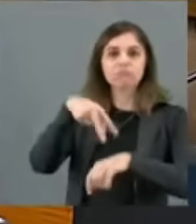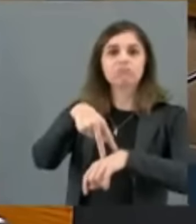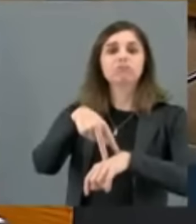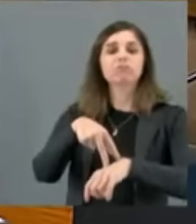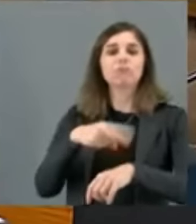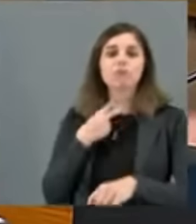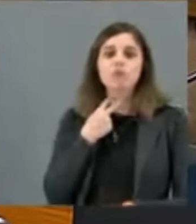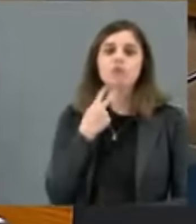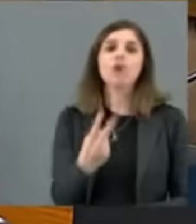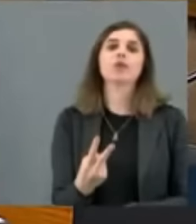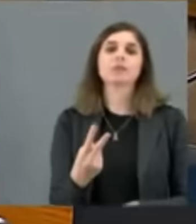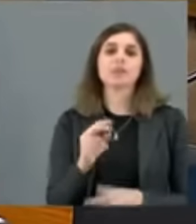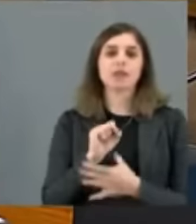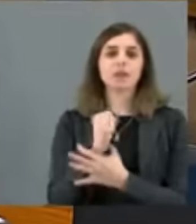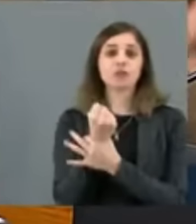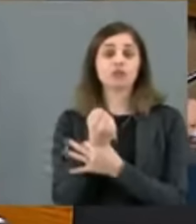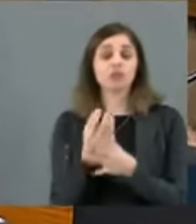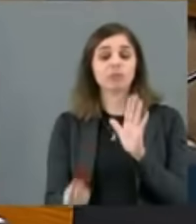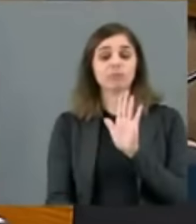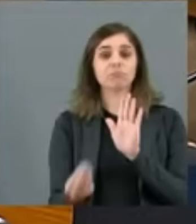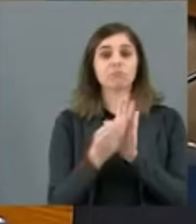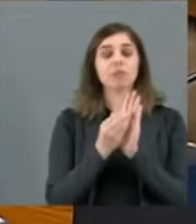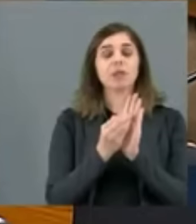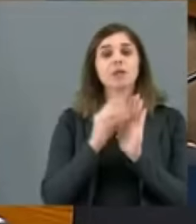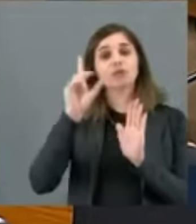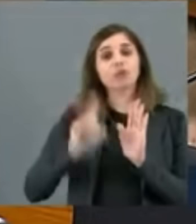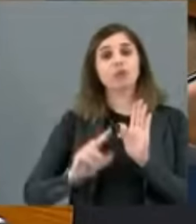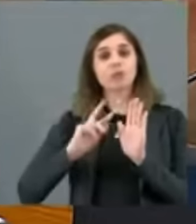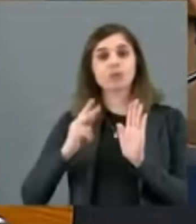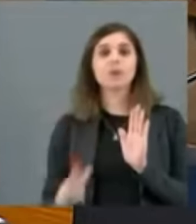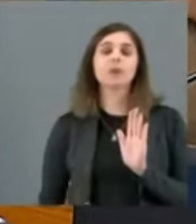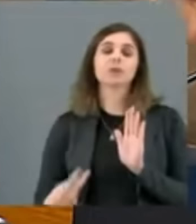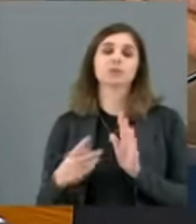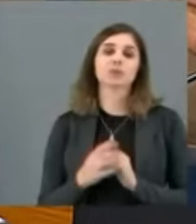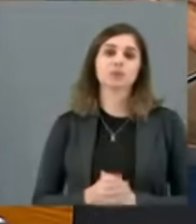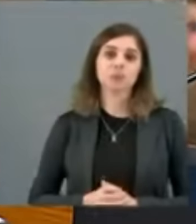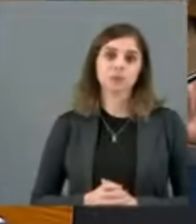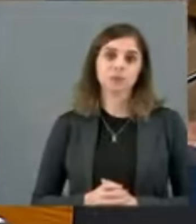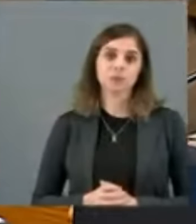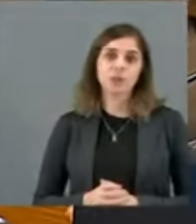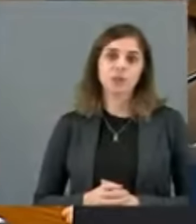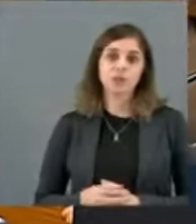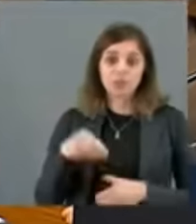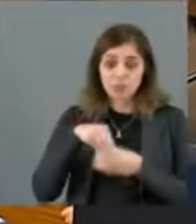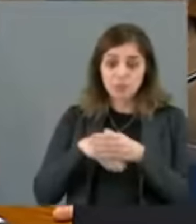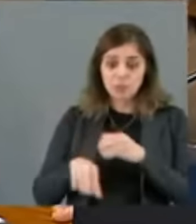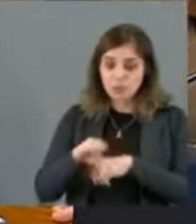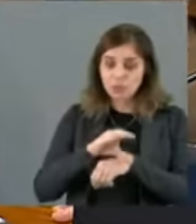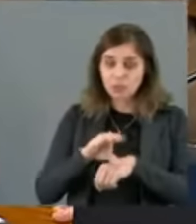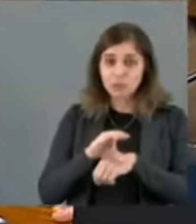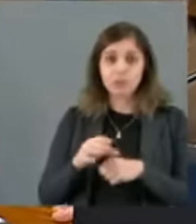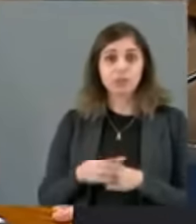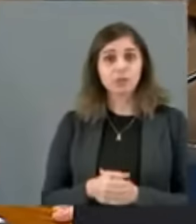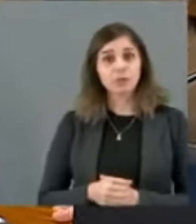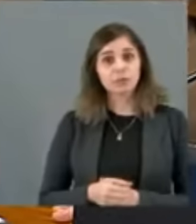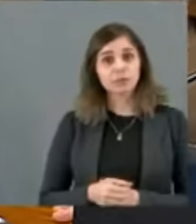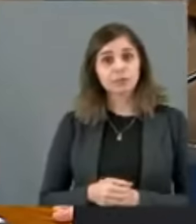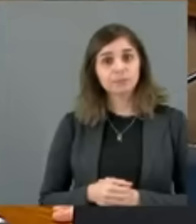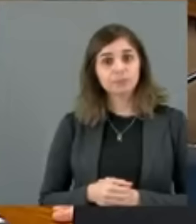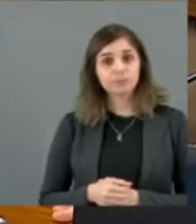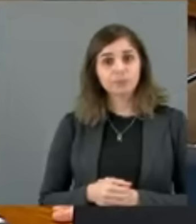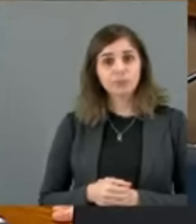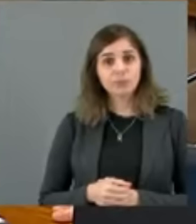humanos. Lá nos direitos humanos. E aí, quando se fala em direitos humanos, eles foram inspirados pelos princípios da